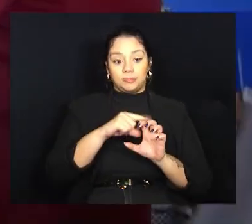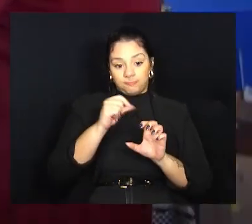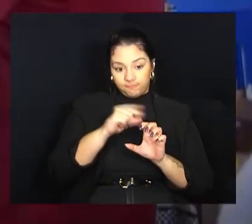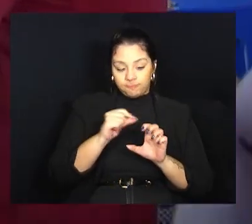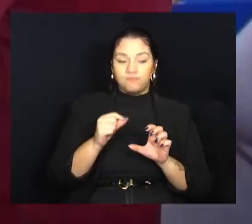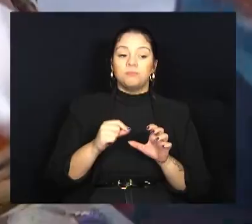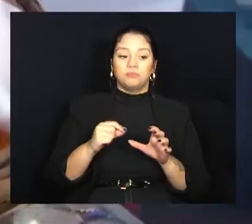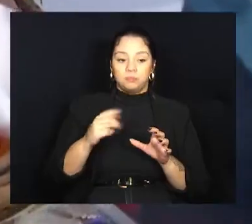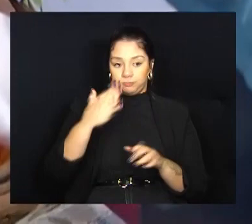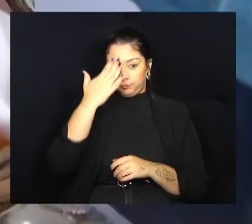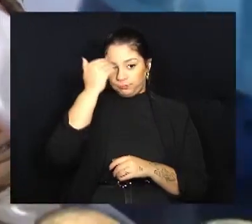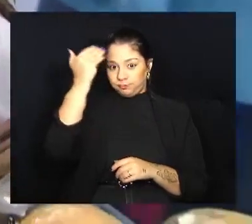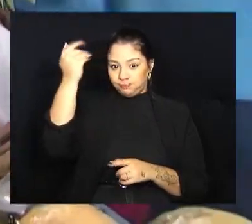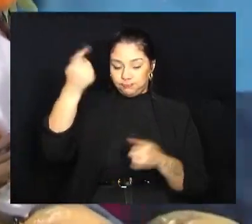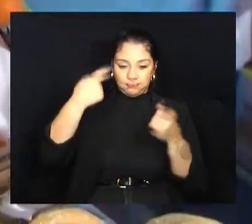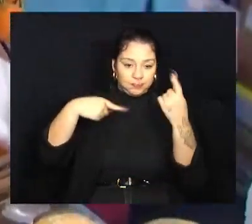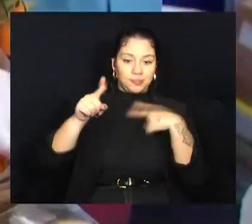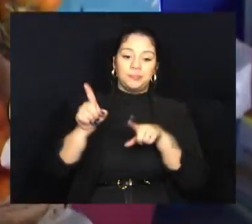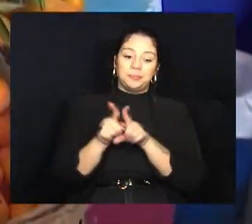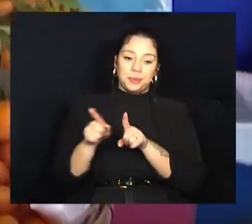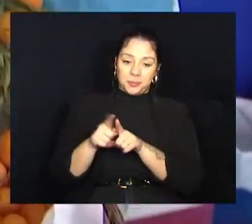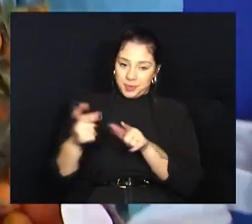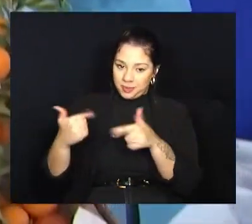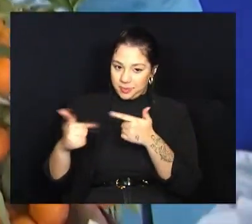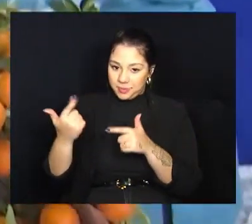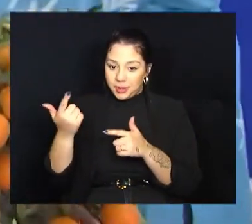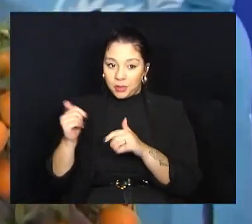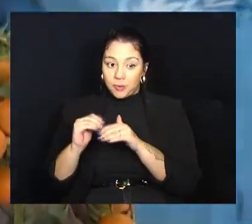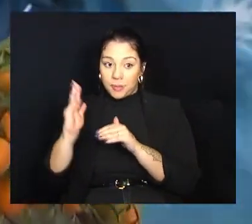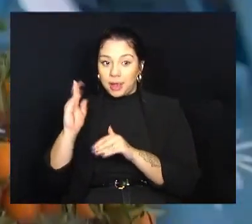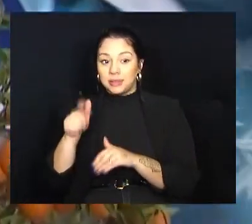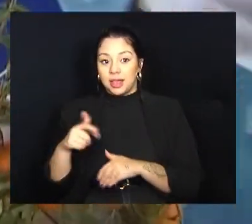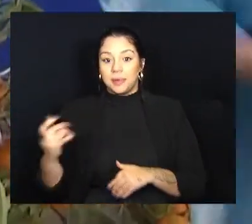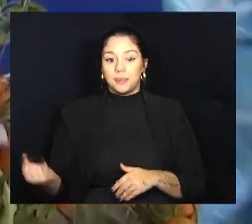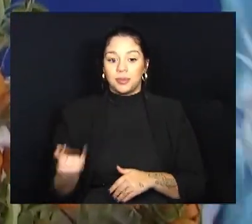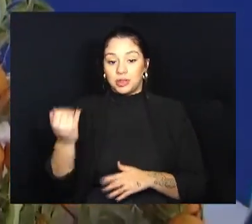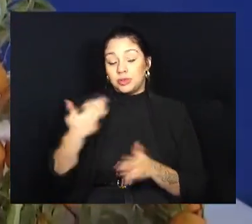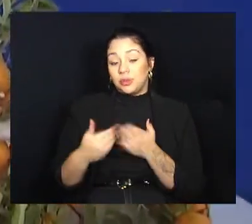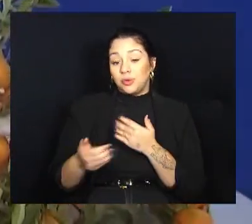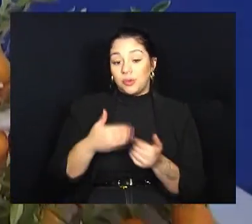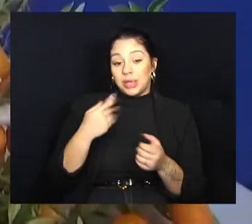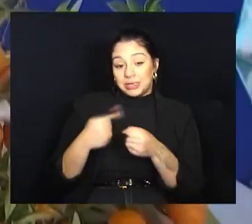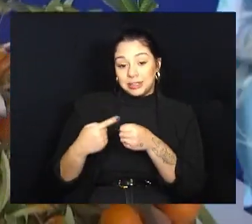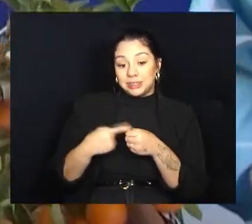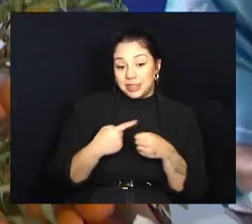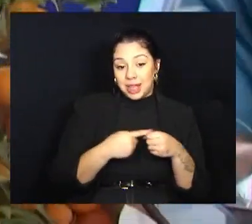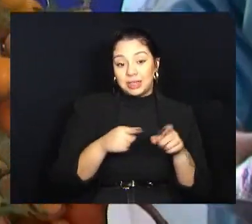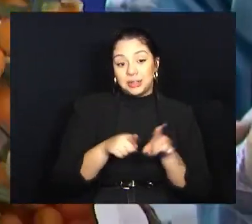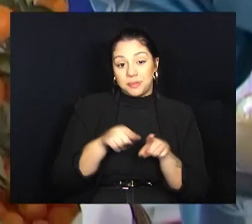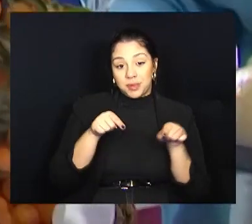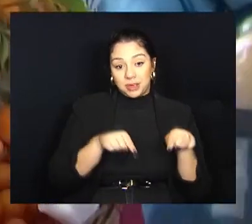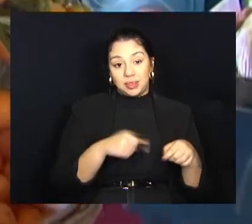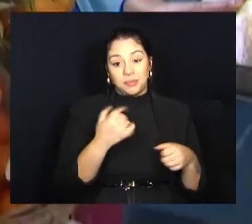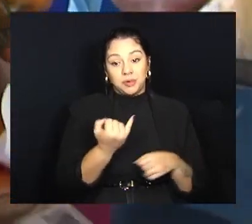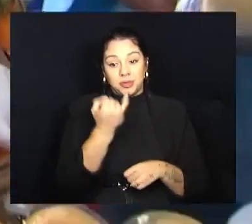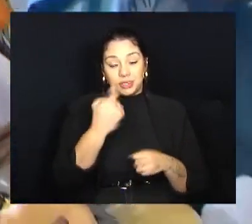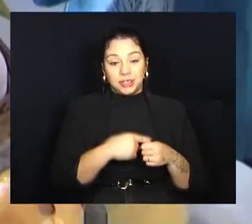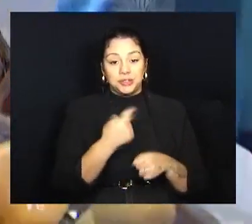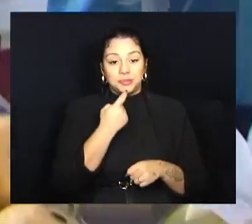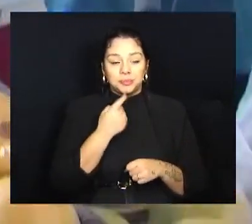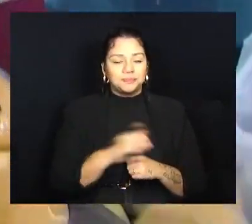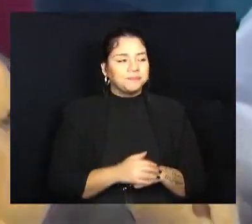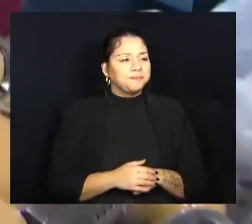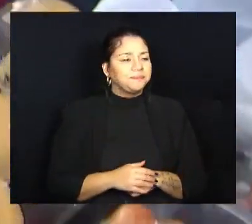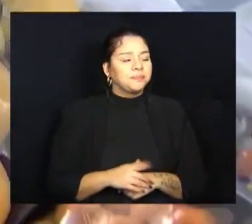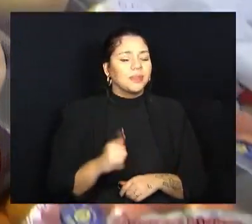prosperar, mais emprego ele vai gerar também. Isso é muito importante aqui para qualquer cidade, muito importante para a cidade de Campinas. E tem parceiros aí